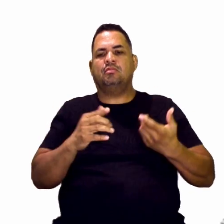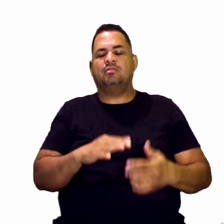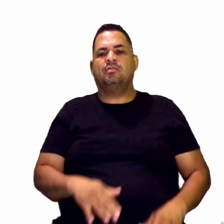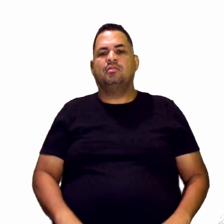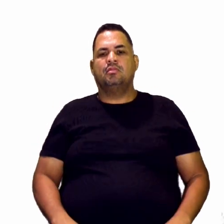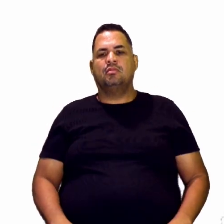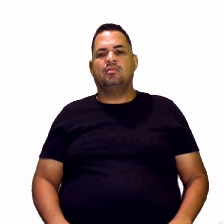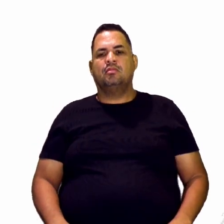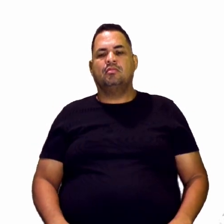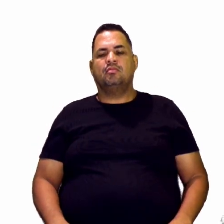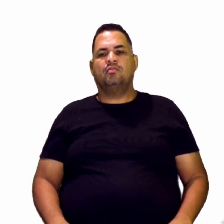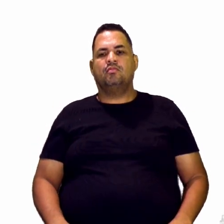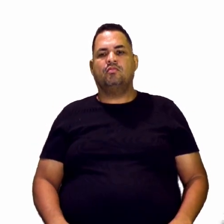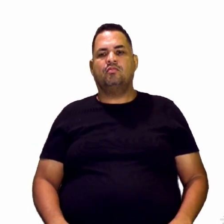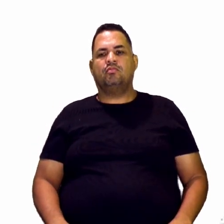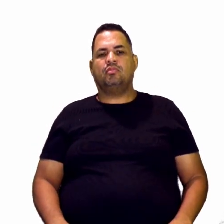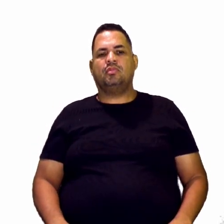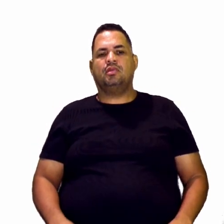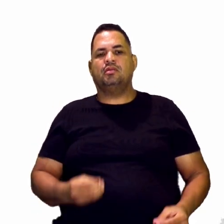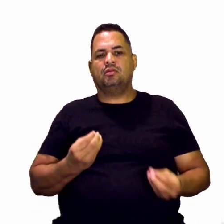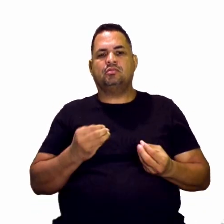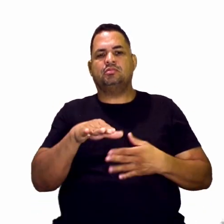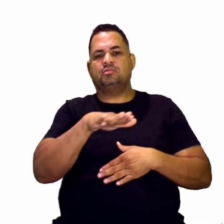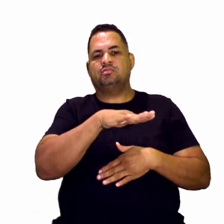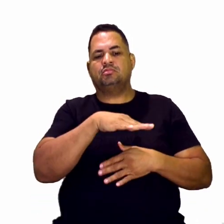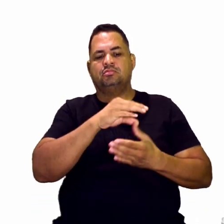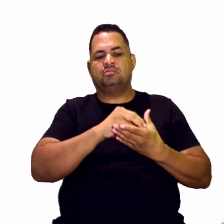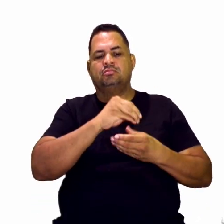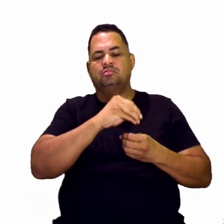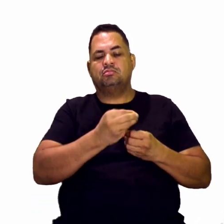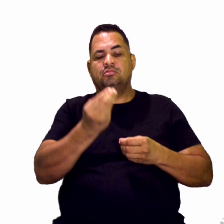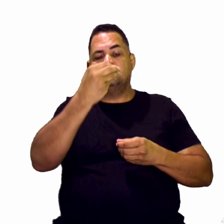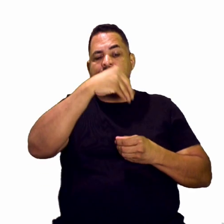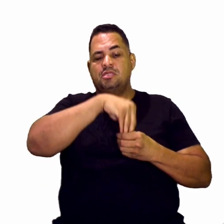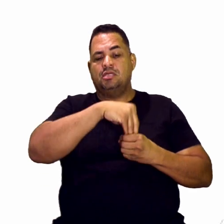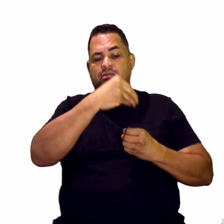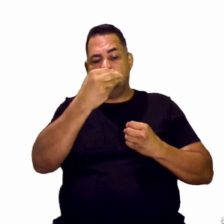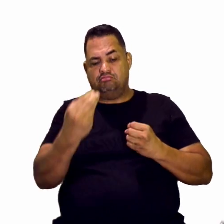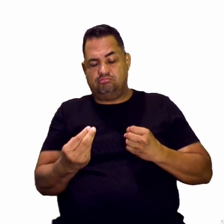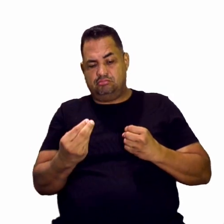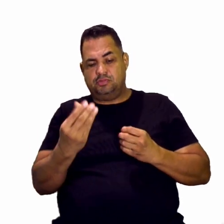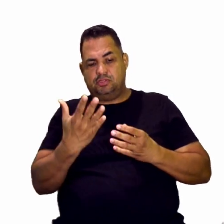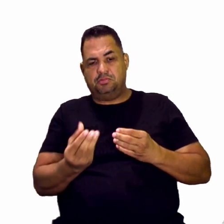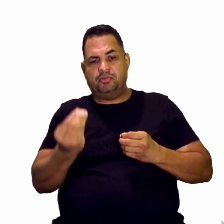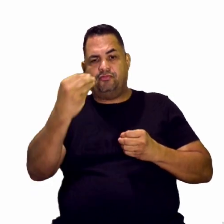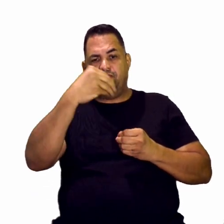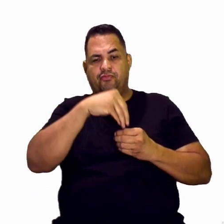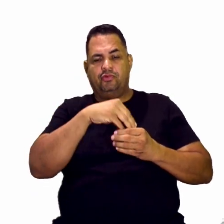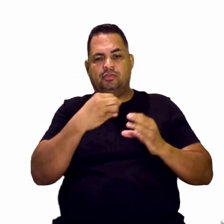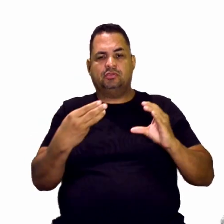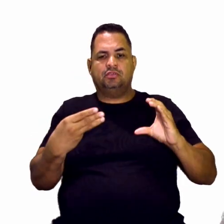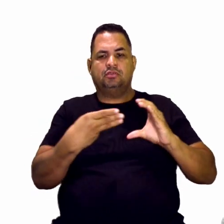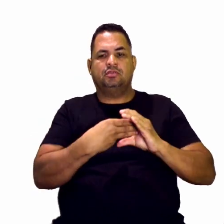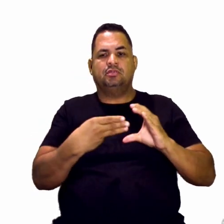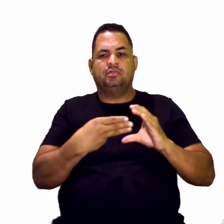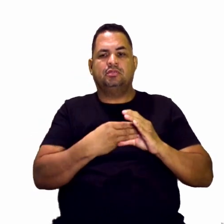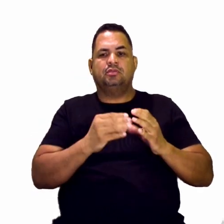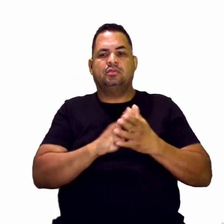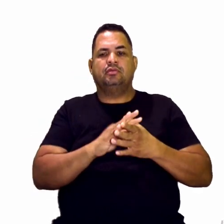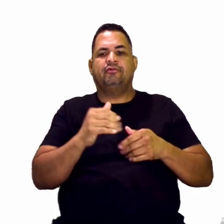né, aos meios em que o ambiente intracelular e extracelular realiza difusão